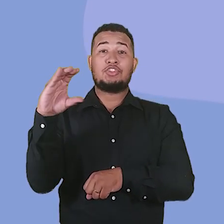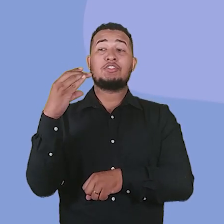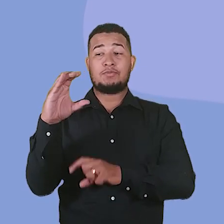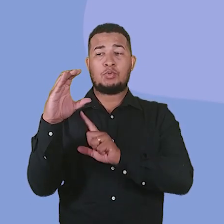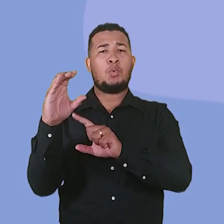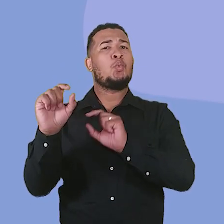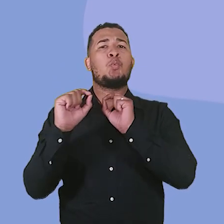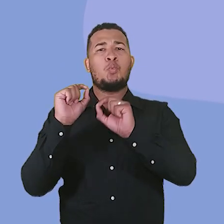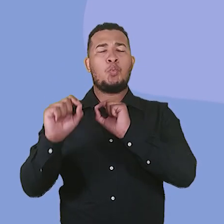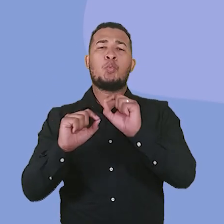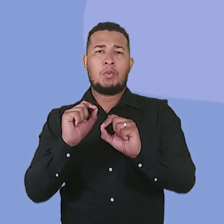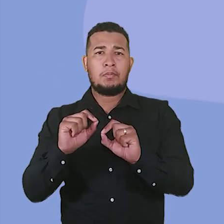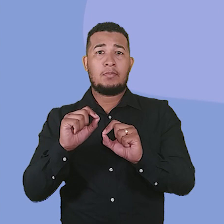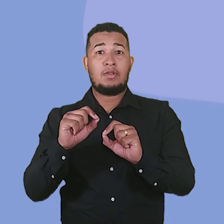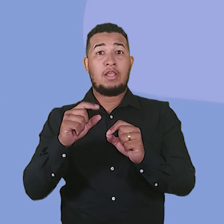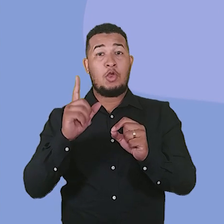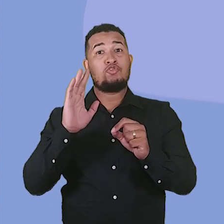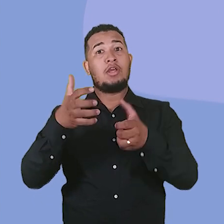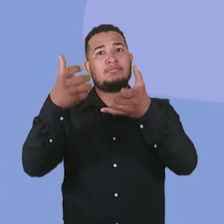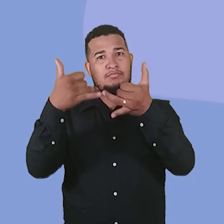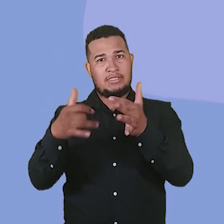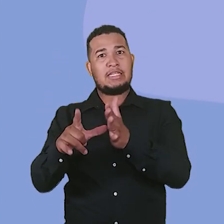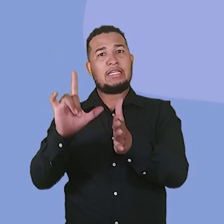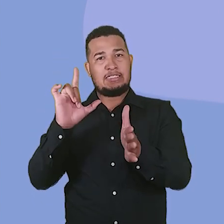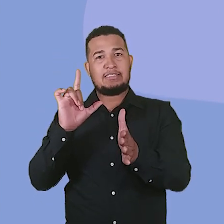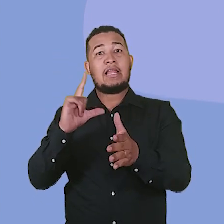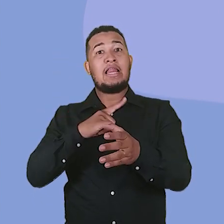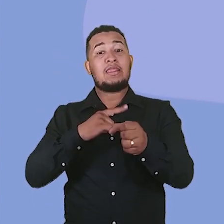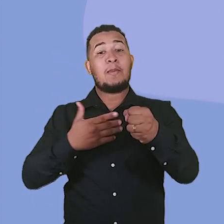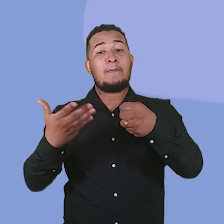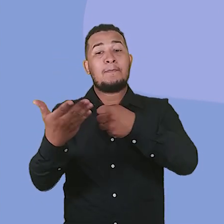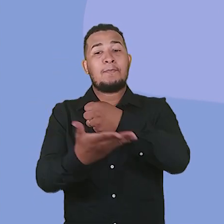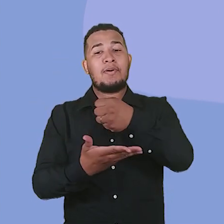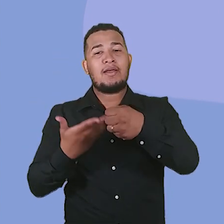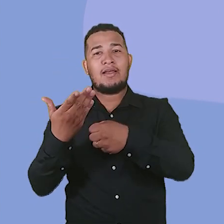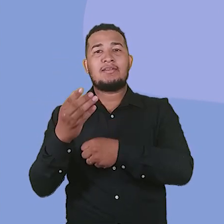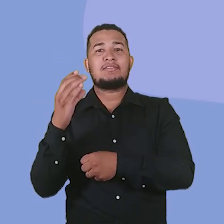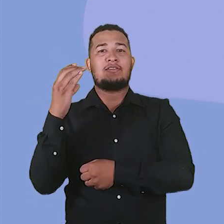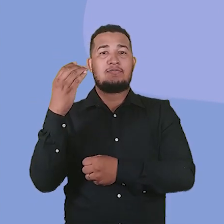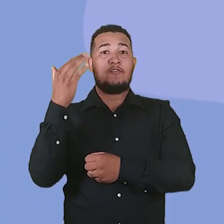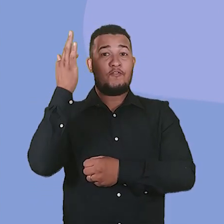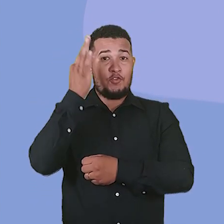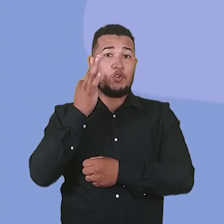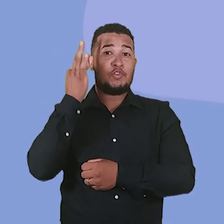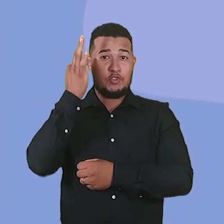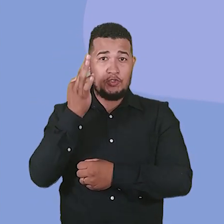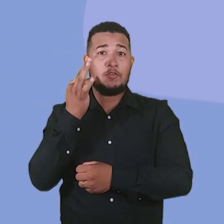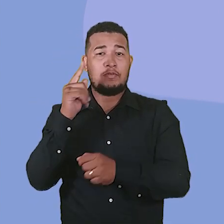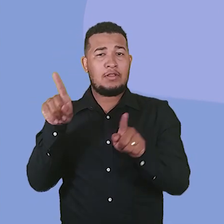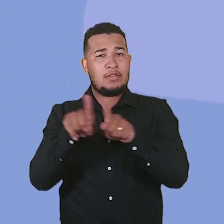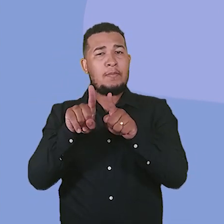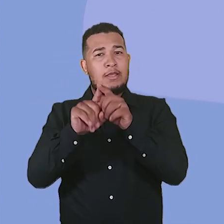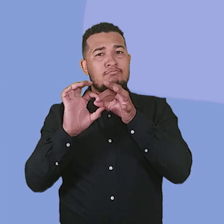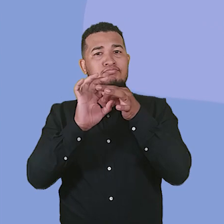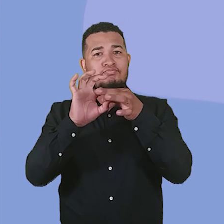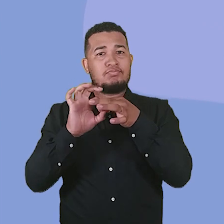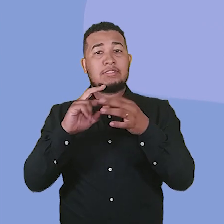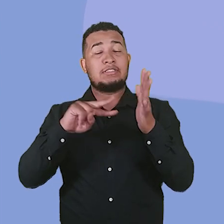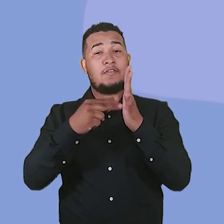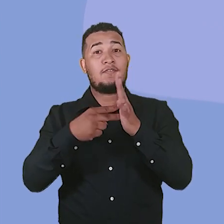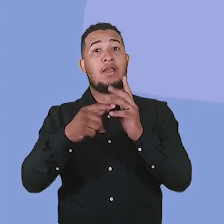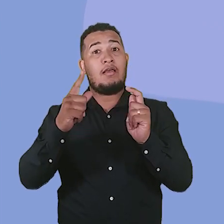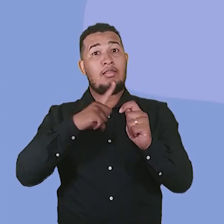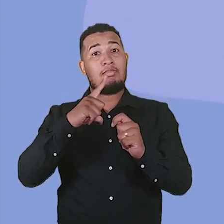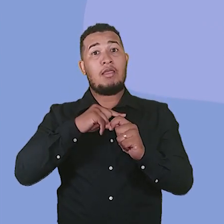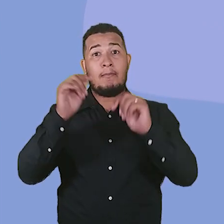conhecimento científico, ele, como eu já disse anteriormente, ele tem uma base ali ligada ao conhecimento filosófico, ou seja, ele